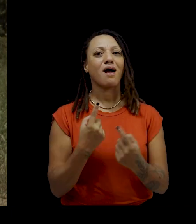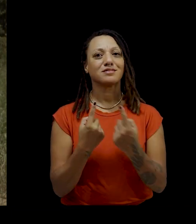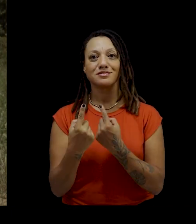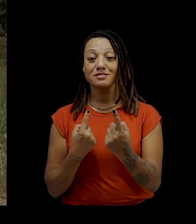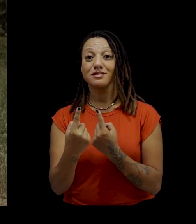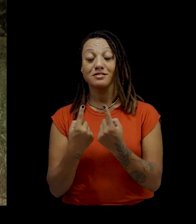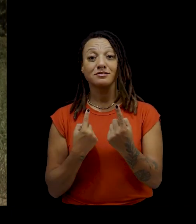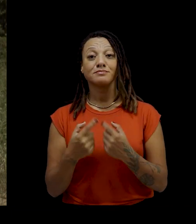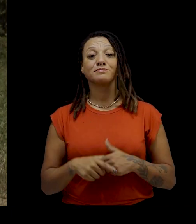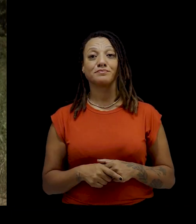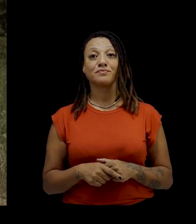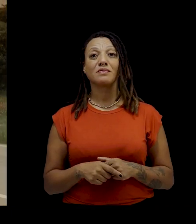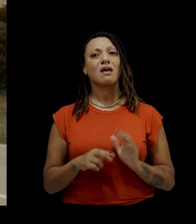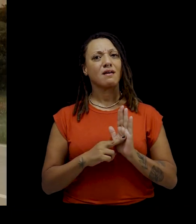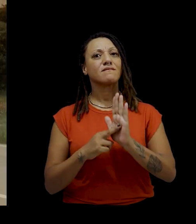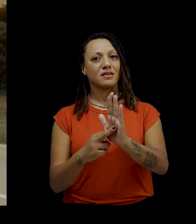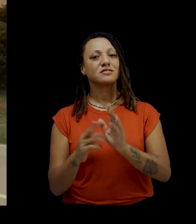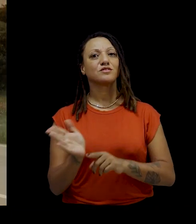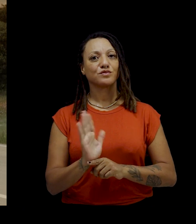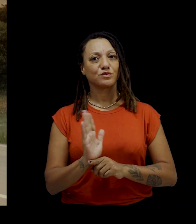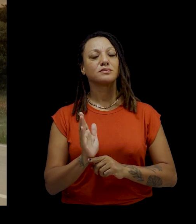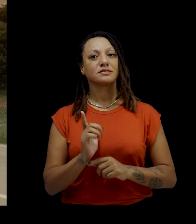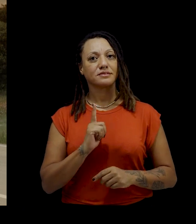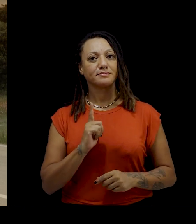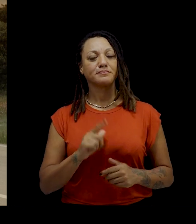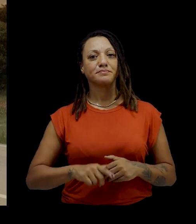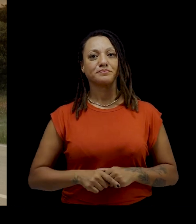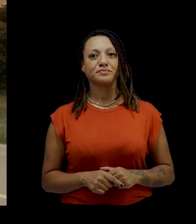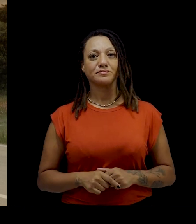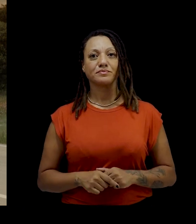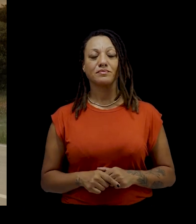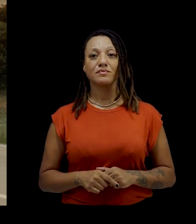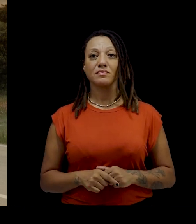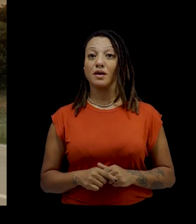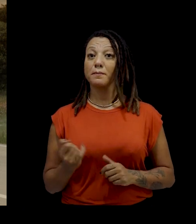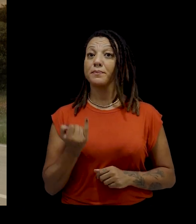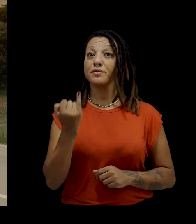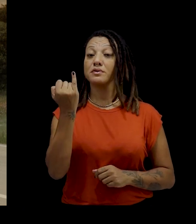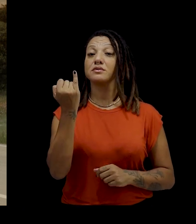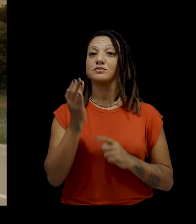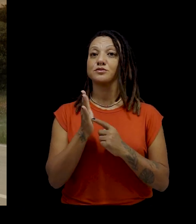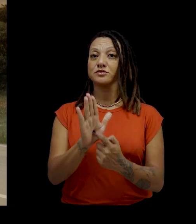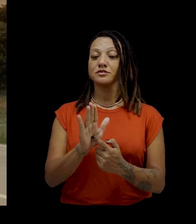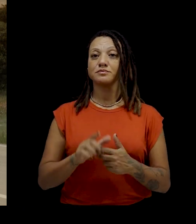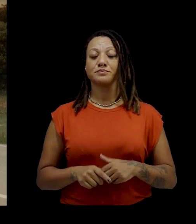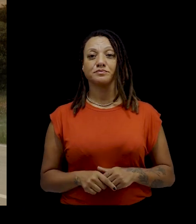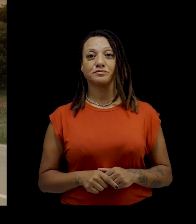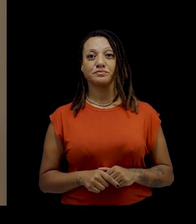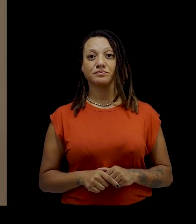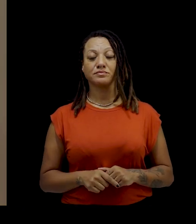na estrada, e aí tem as referências do filme, que isso também sempre é algo que é